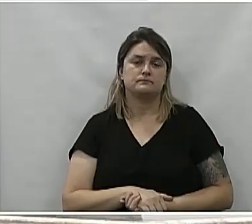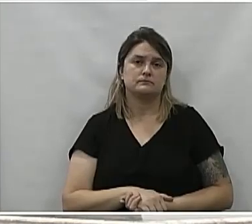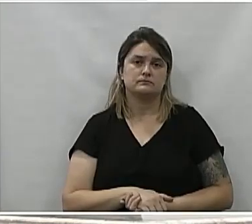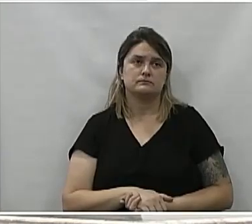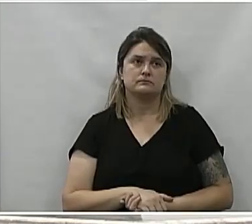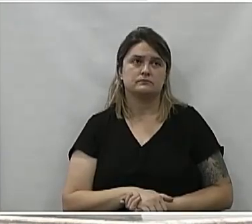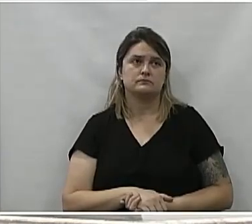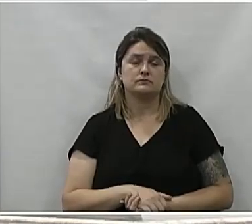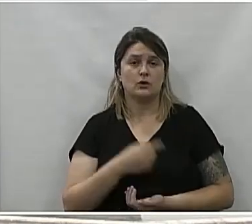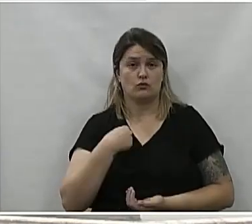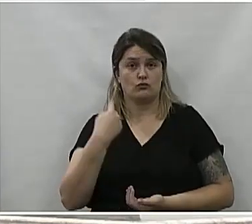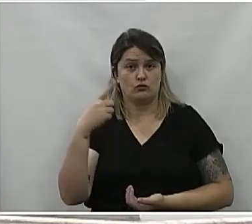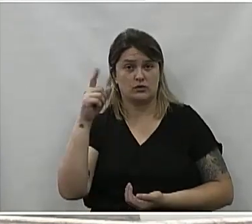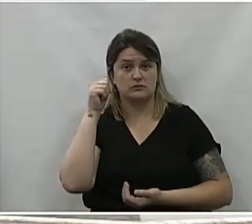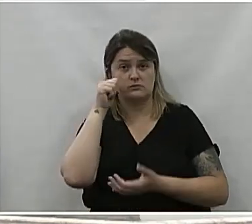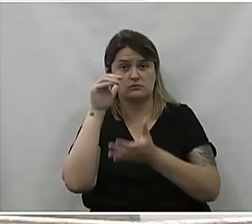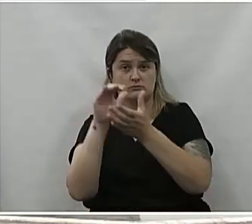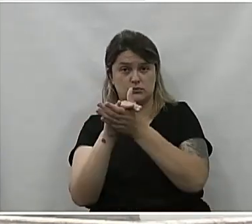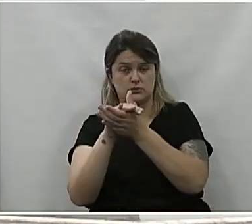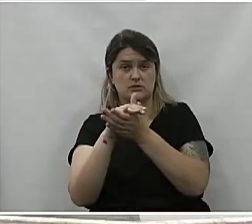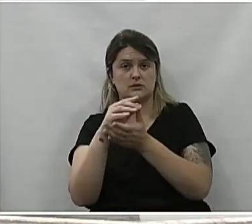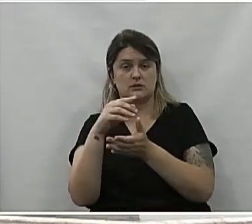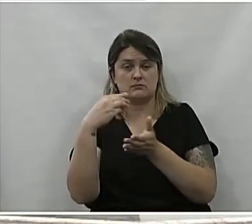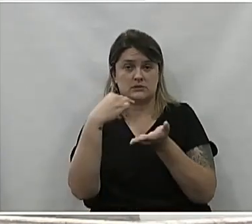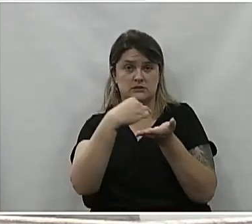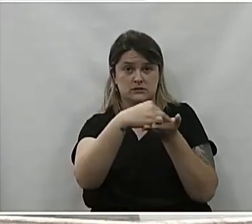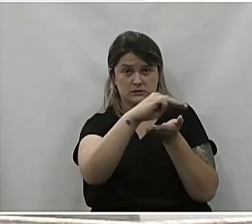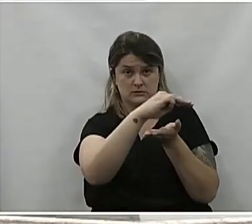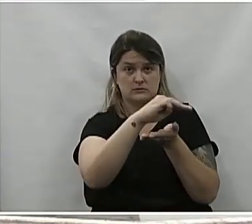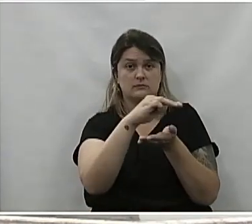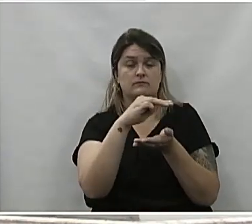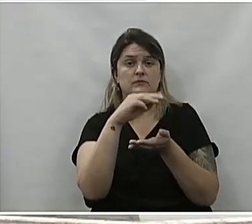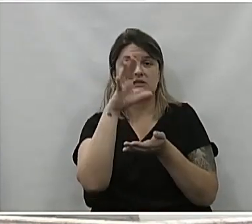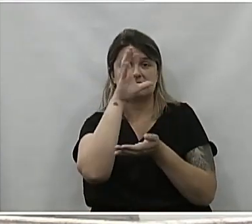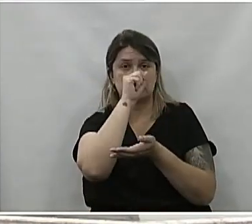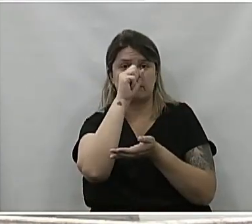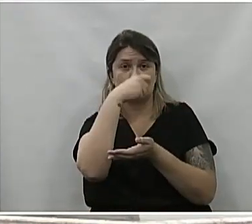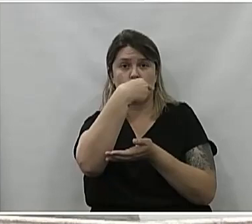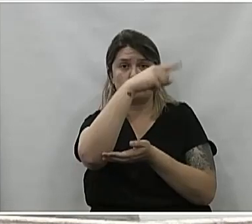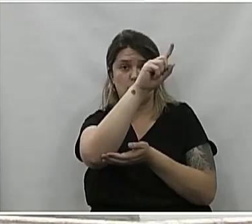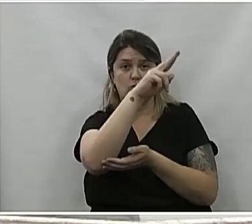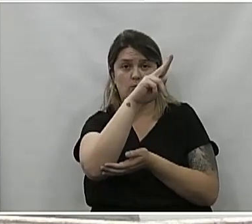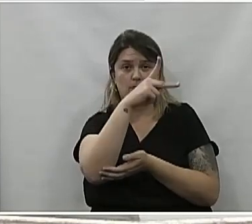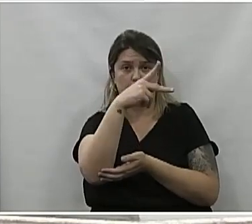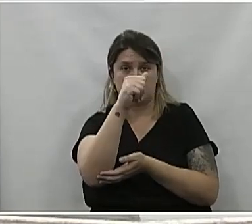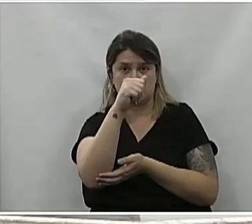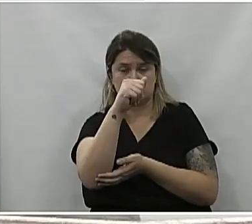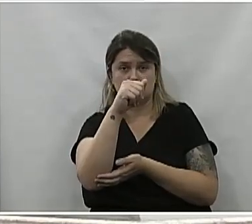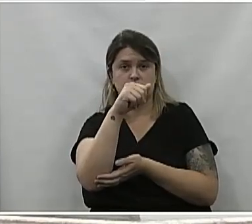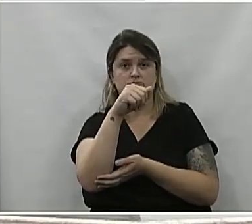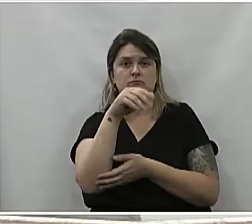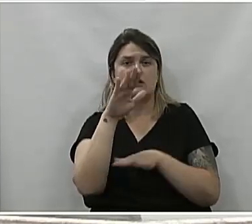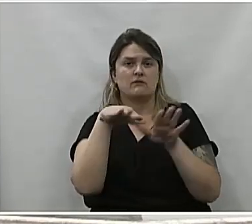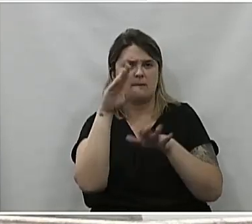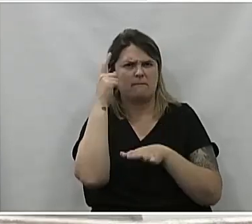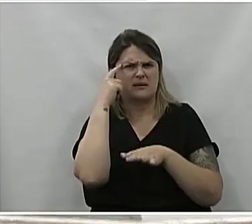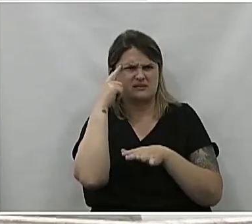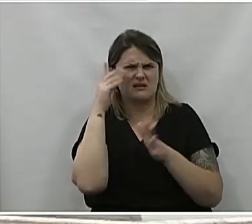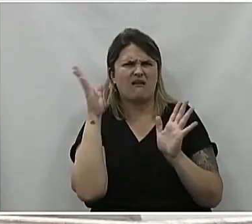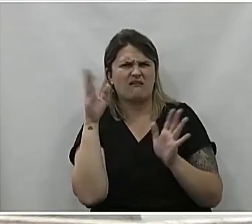E também Estive com a minha esposa Doutor Mandei mensagem Estive no sábado Lá no UPA Noite Como todos pensam